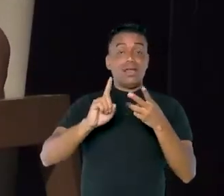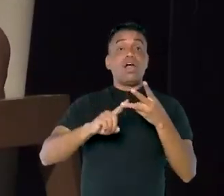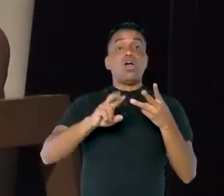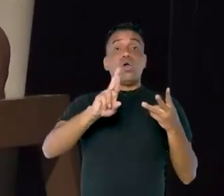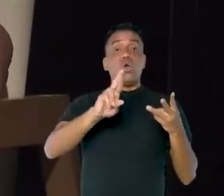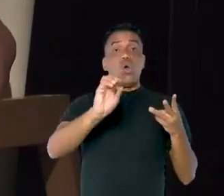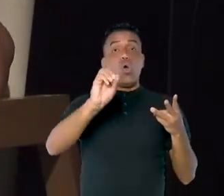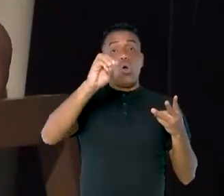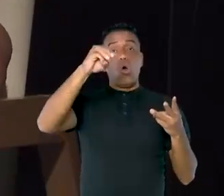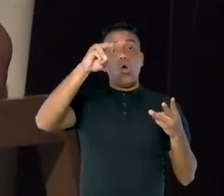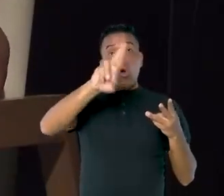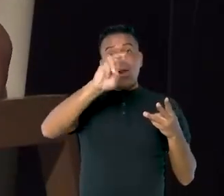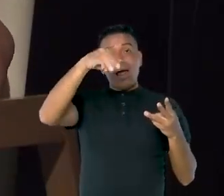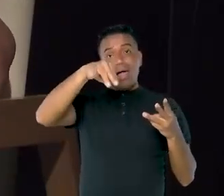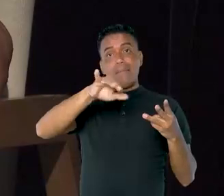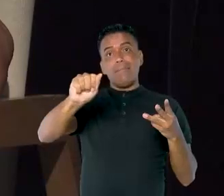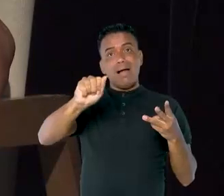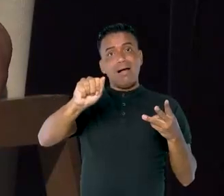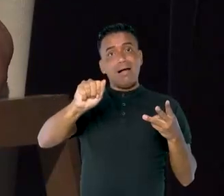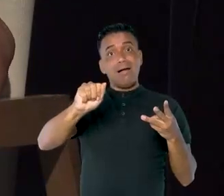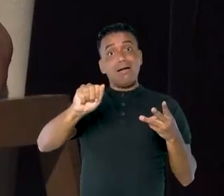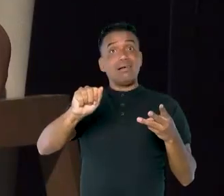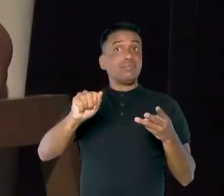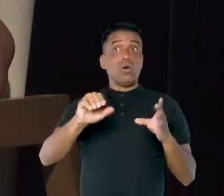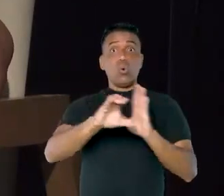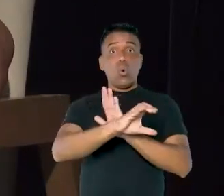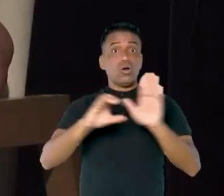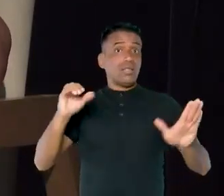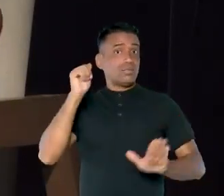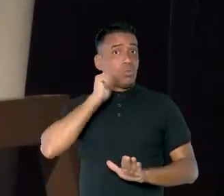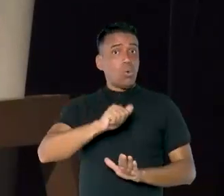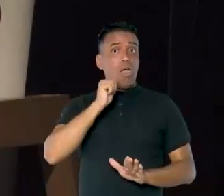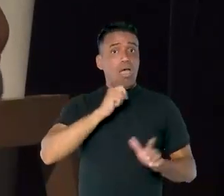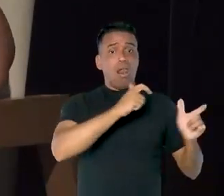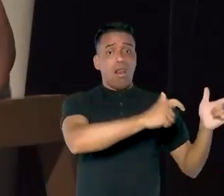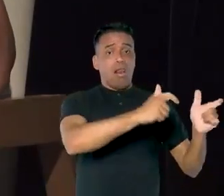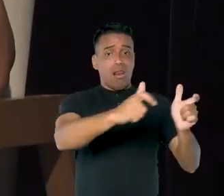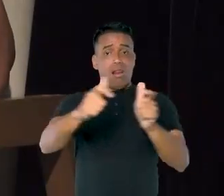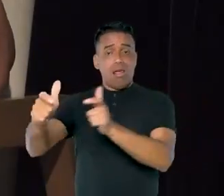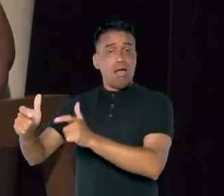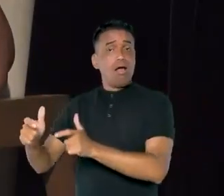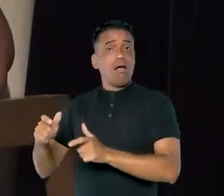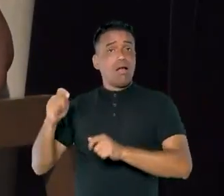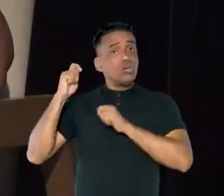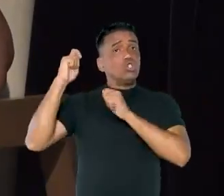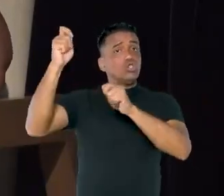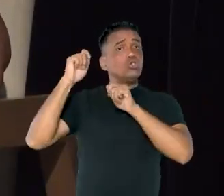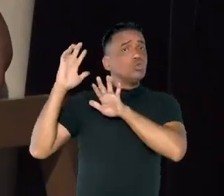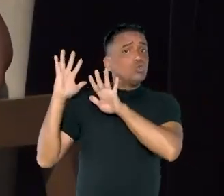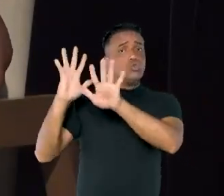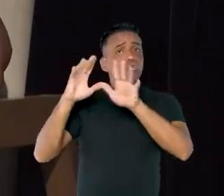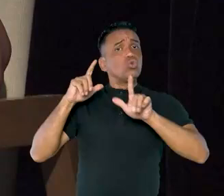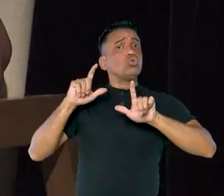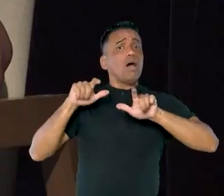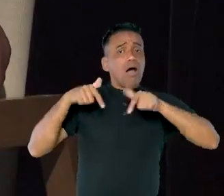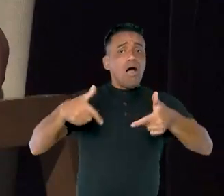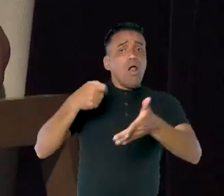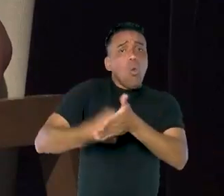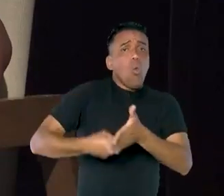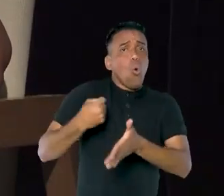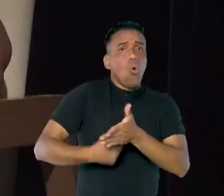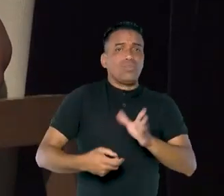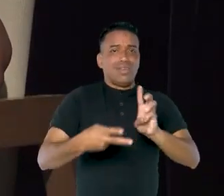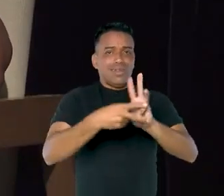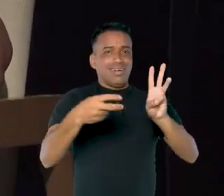50 anos e, recentemente, tem coordenação de mulheres nesses espaços do movimento. Então,